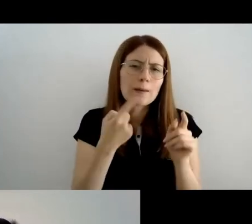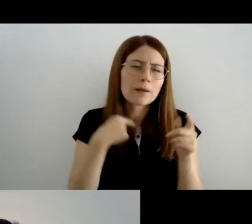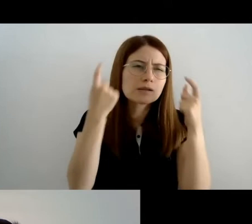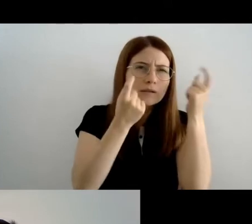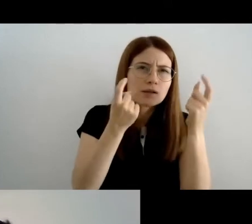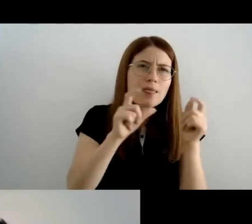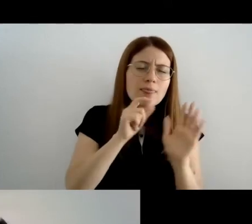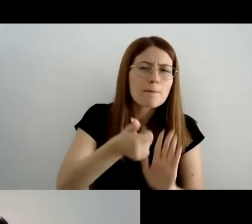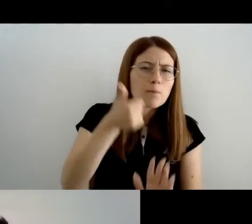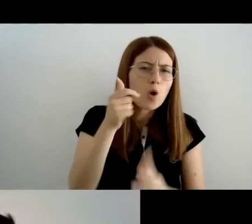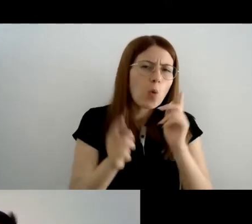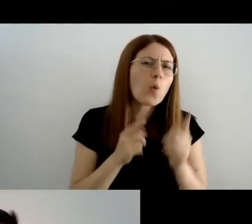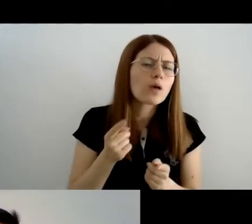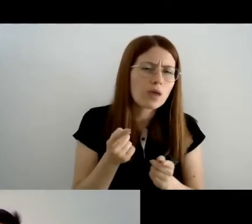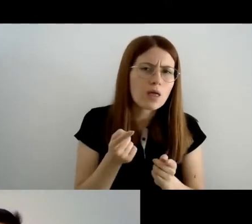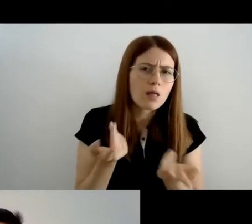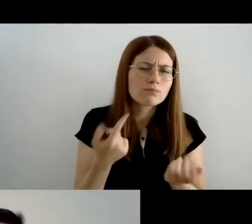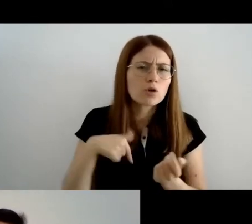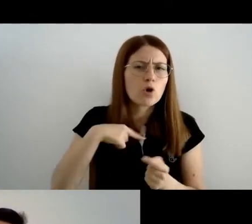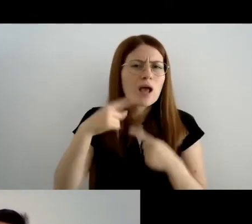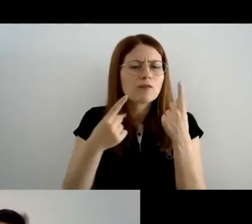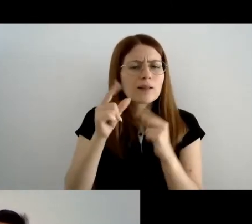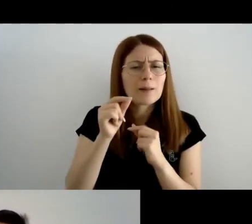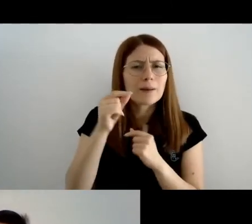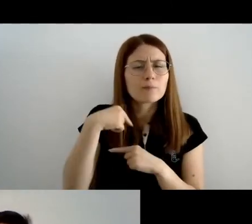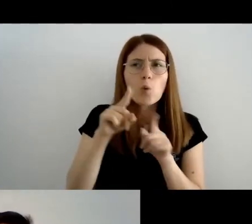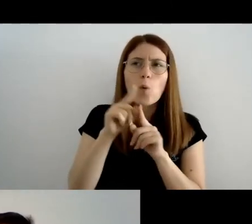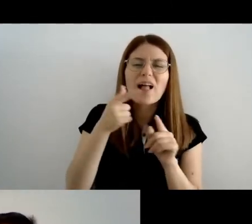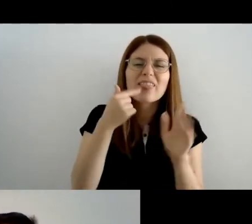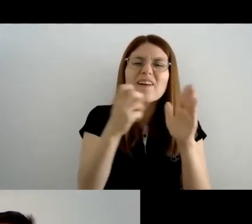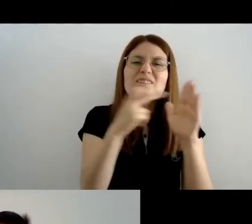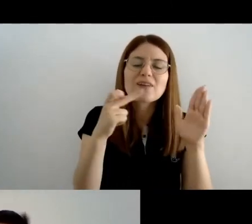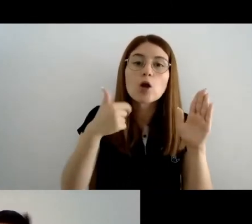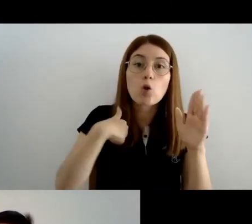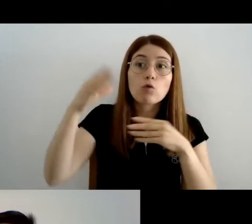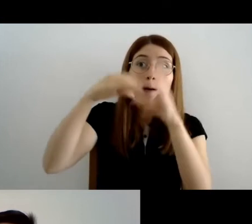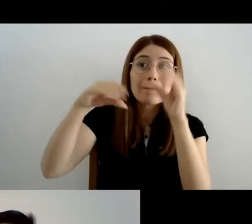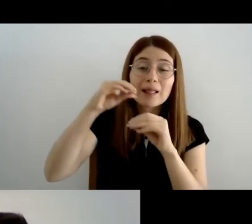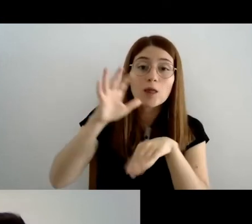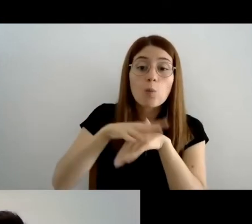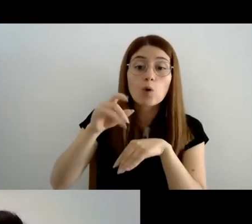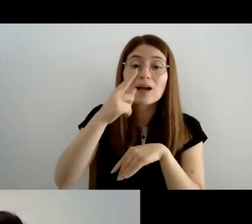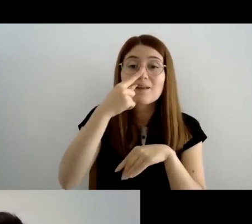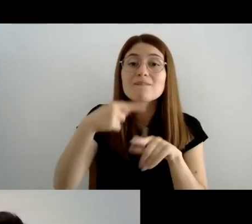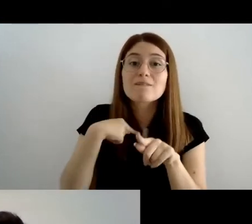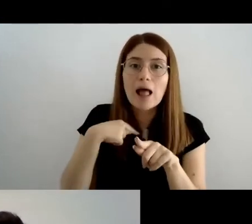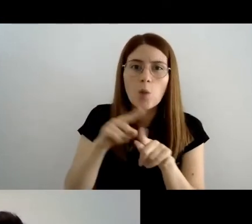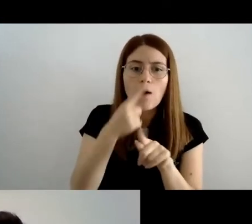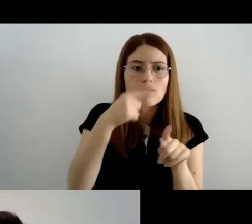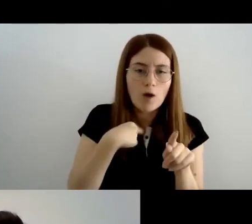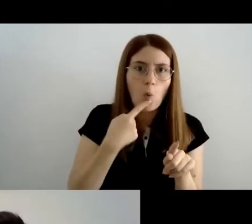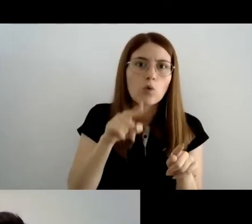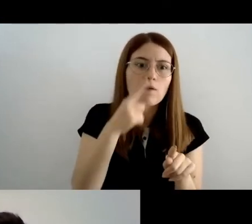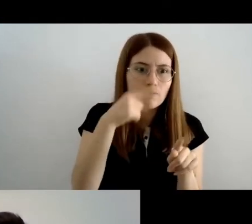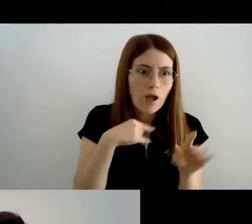melhorar. A questão, nós ouvimos também muitas vezes do aprender com o erro, ou seja, não estarmos a repetir constantemente o mesmo erro, mas irmos aprendendo